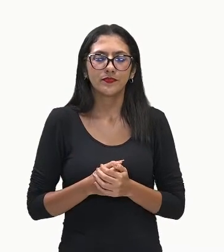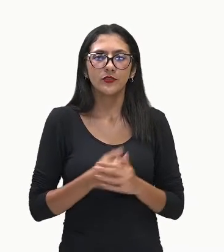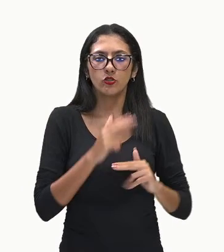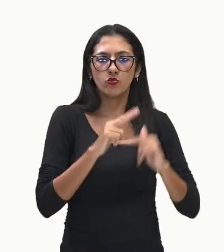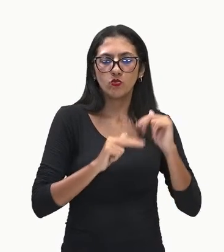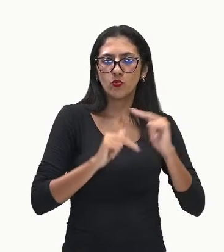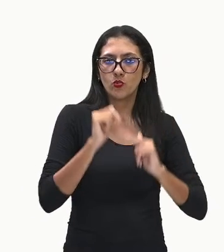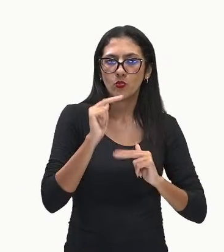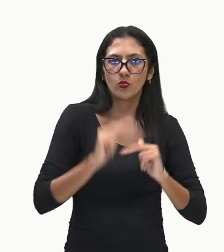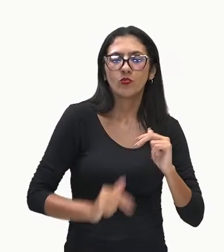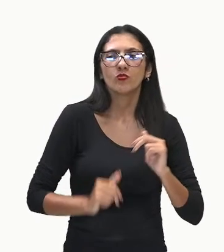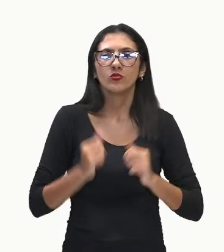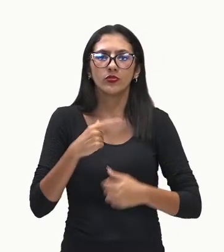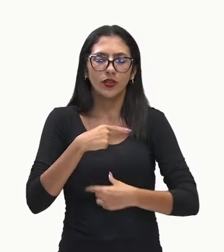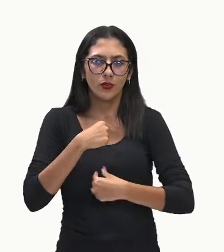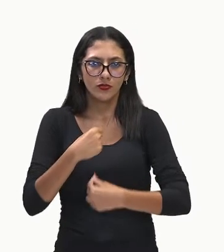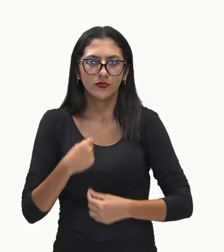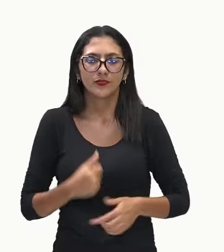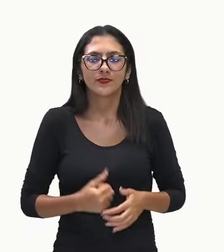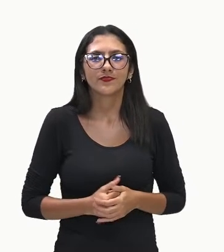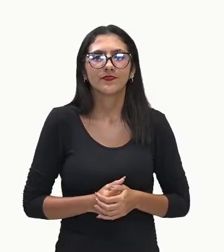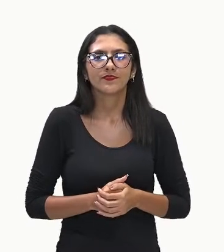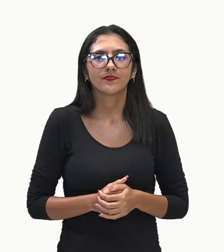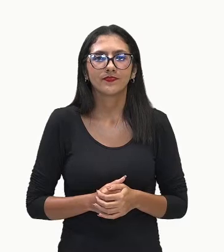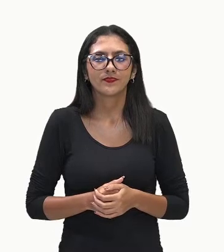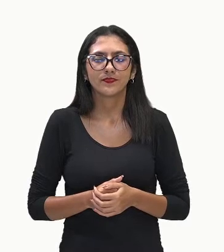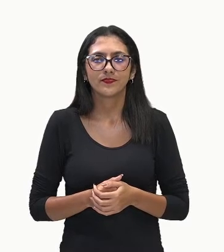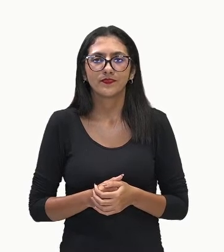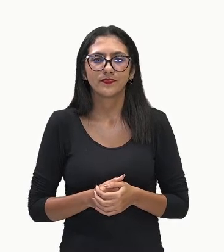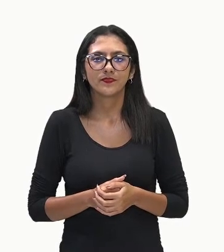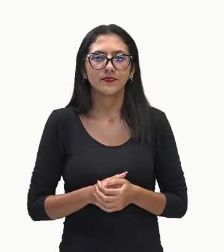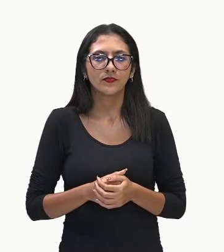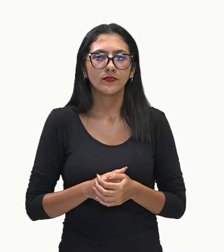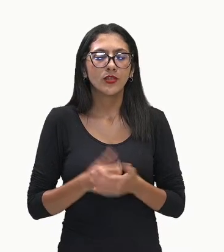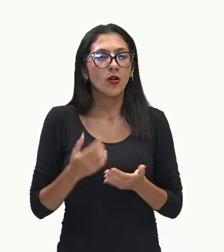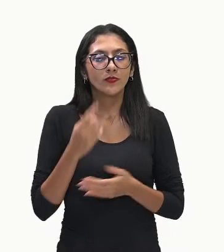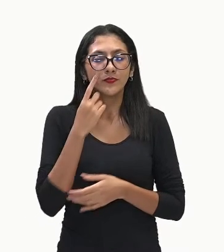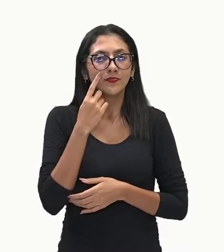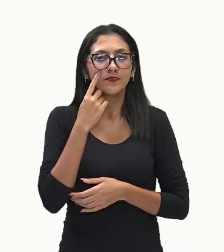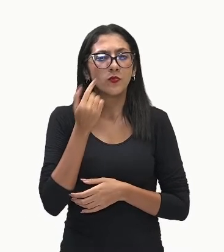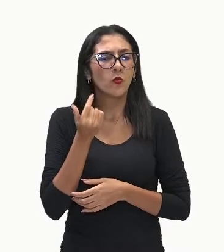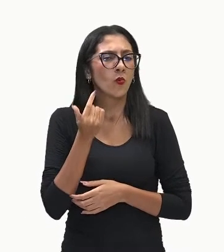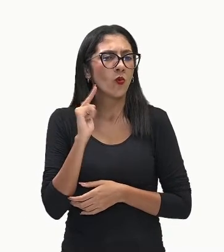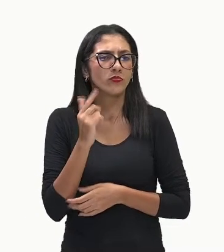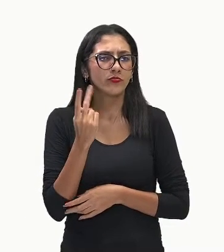agosto. Muito bem. Vamos para o nosso próximo exemplo.